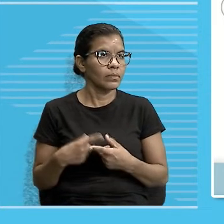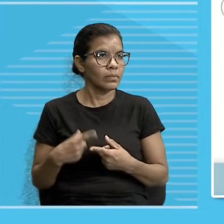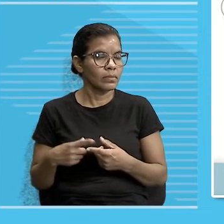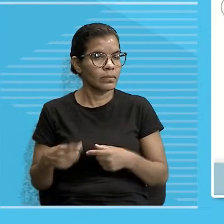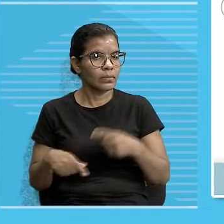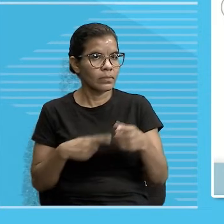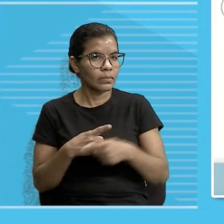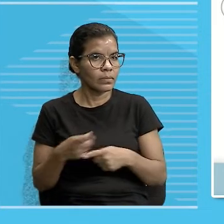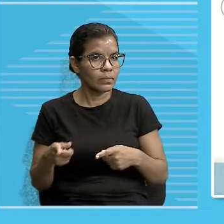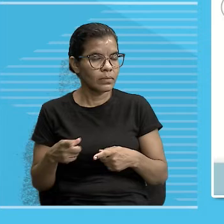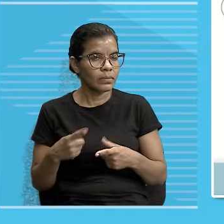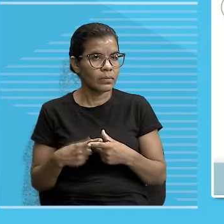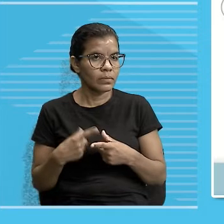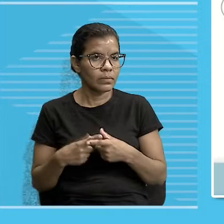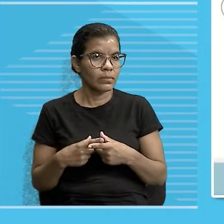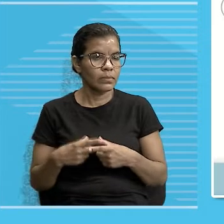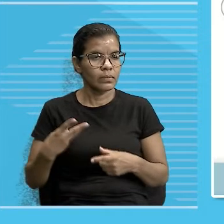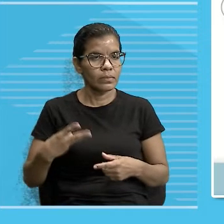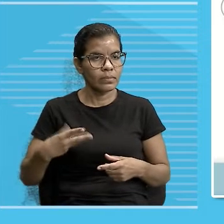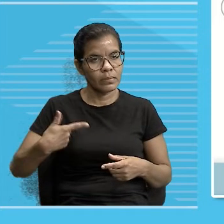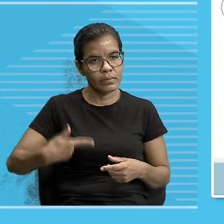multiplicando 32.